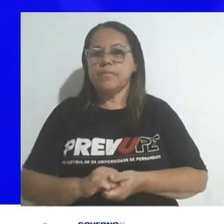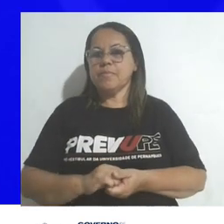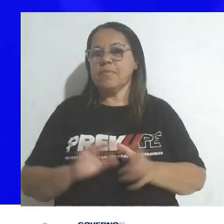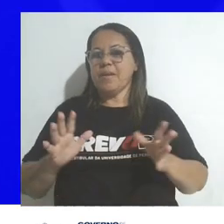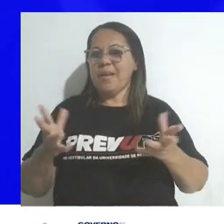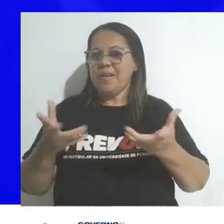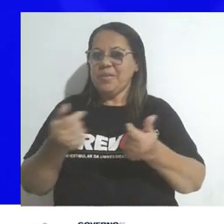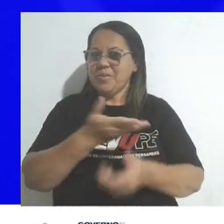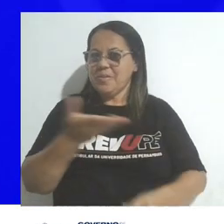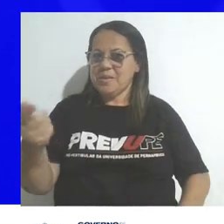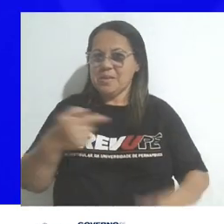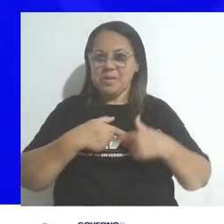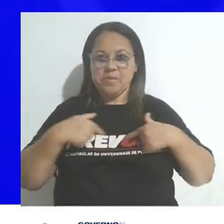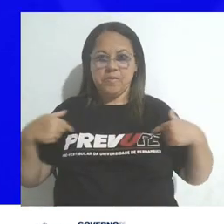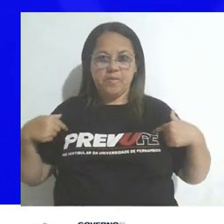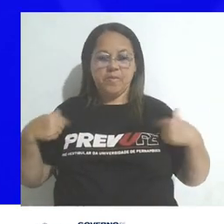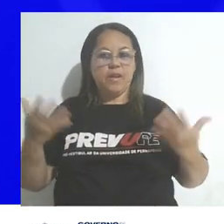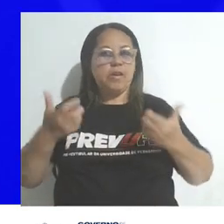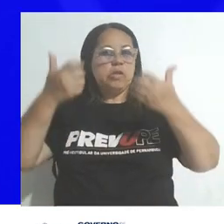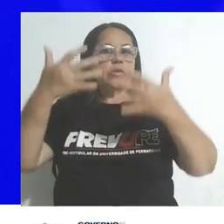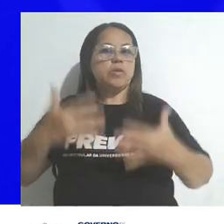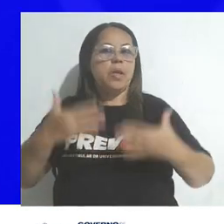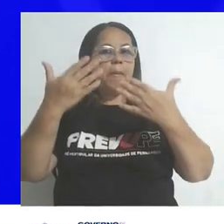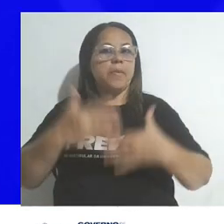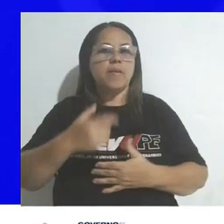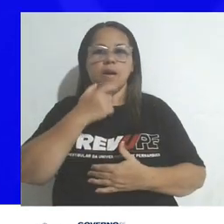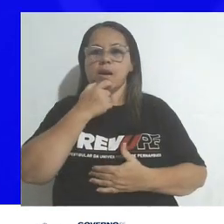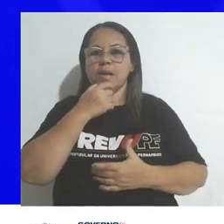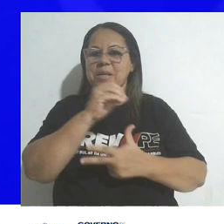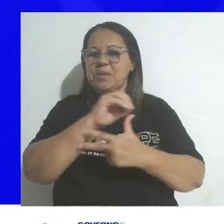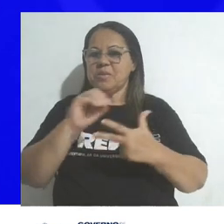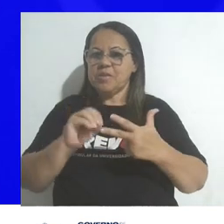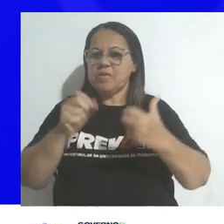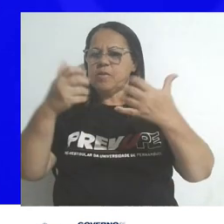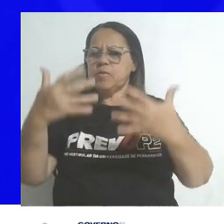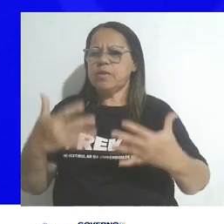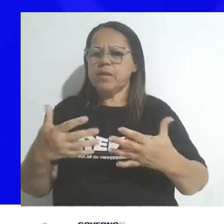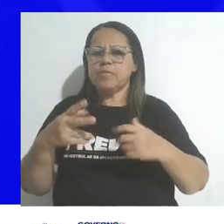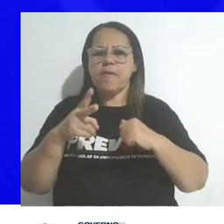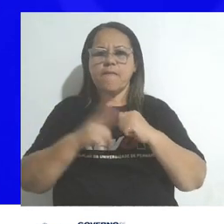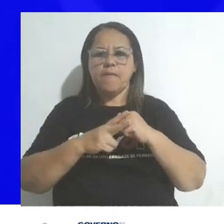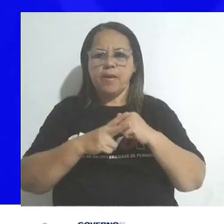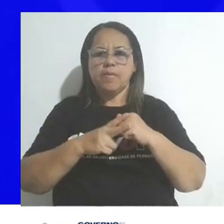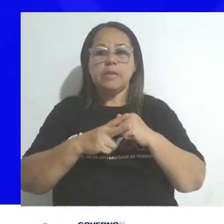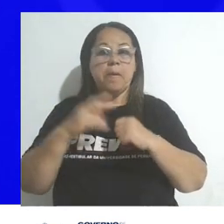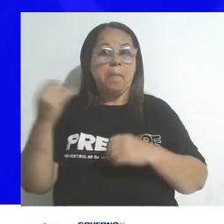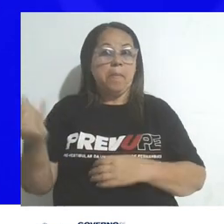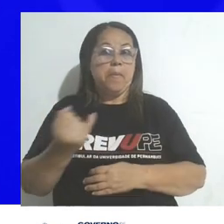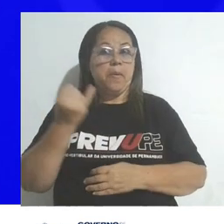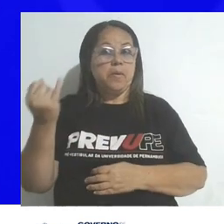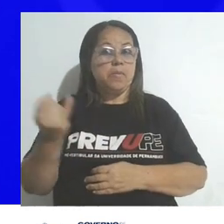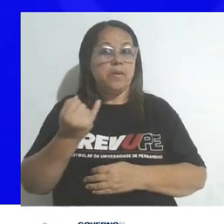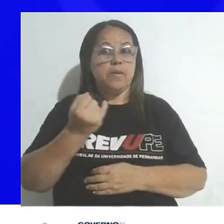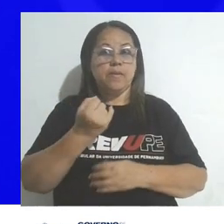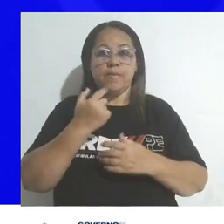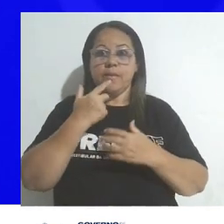E aí, galerinha do Prevup, estou aqui mais uma vez para falar da prova de inglês do Enem e hoje a gente vai falar sobre verbos. Os verbos são uma parte muito importante da língua,